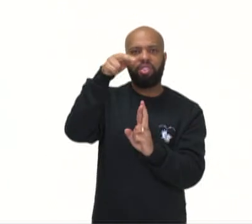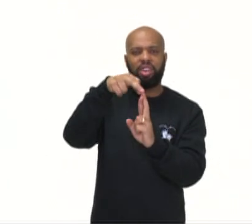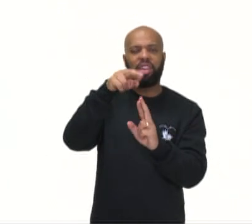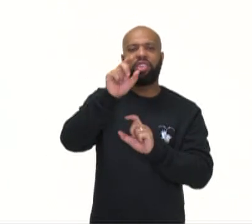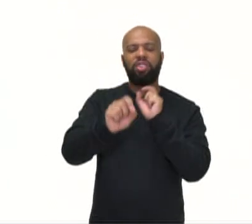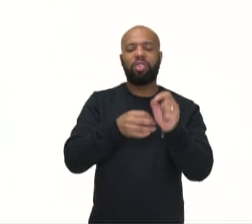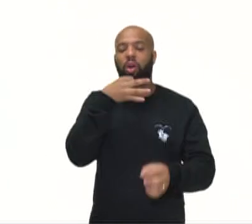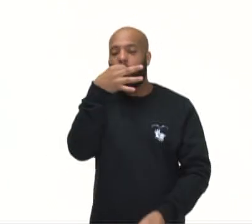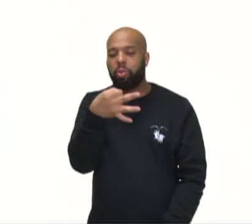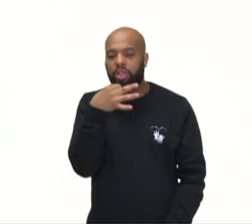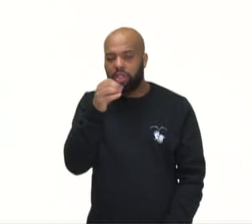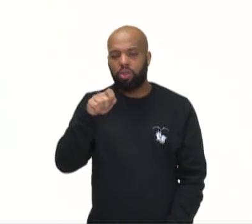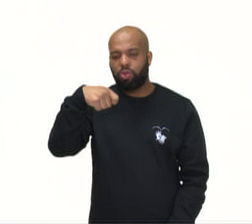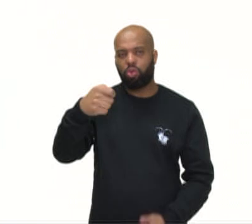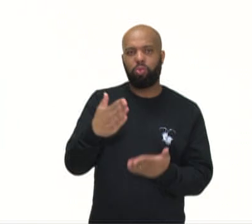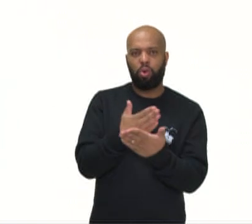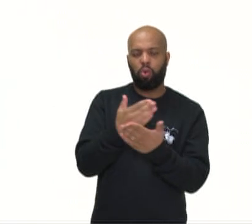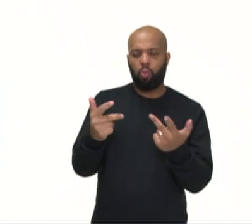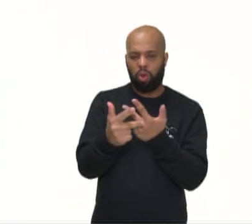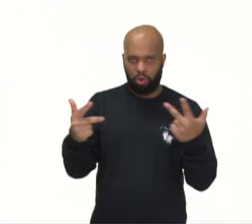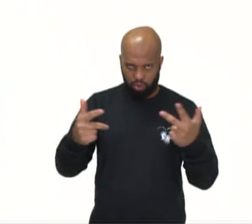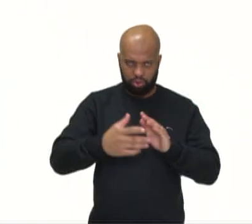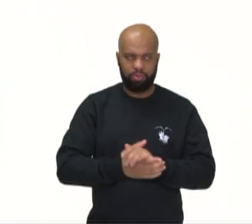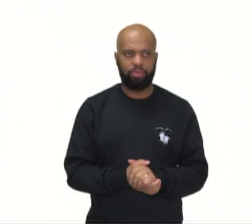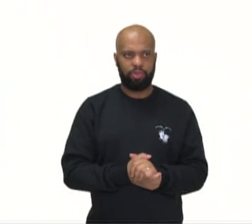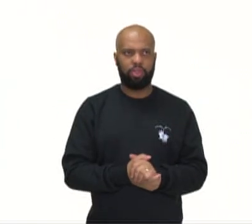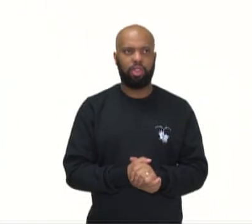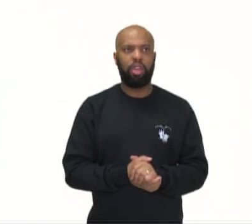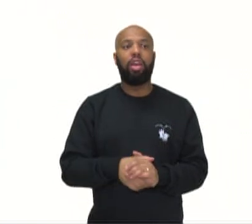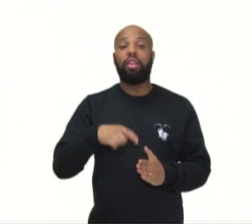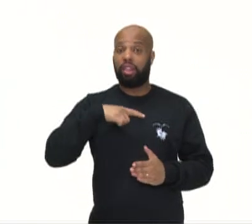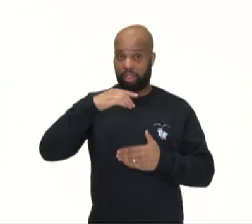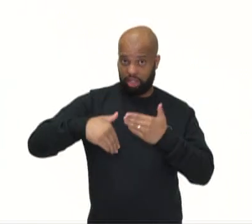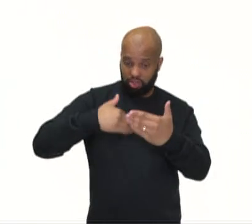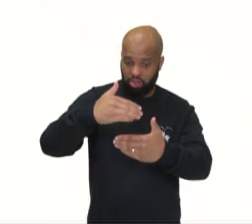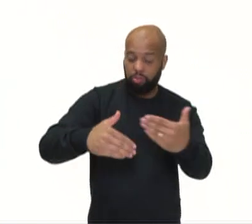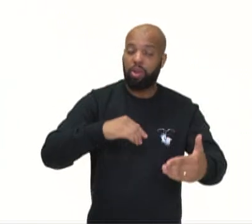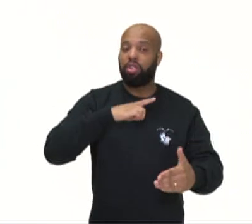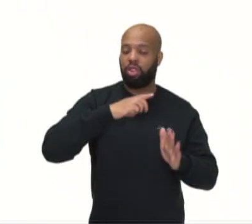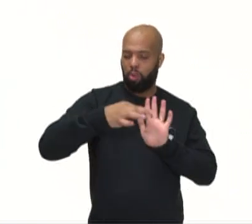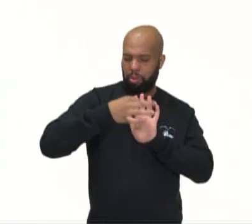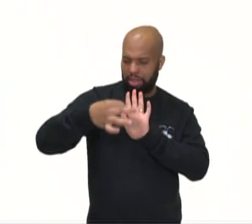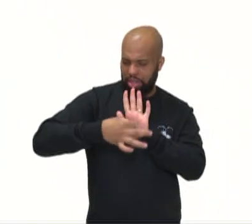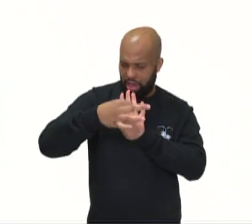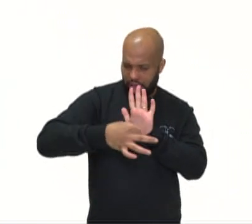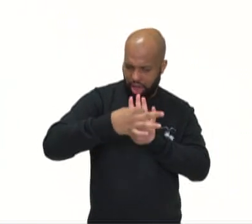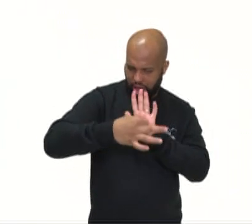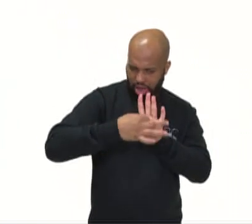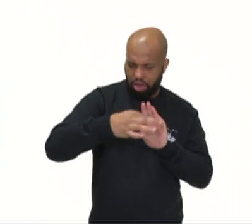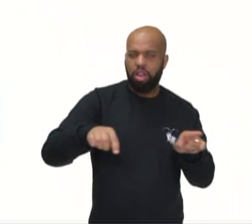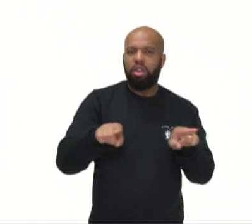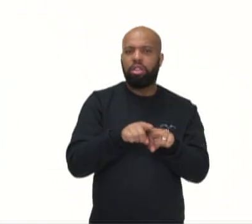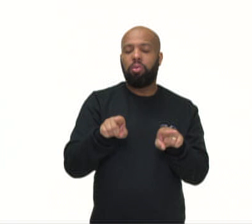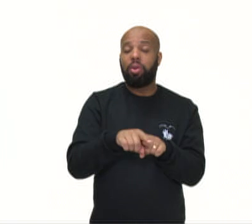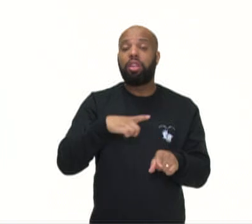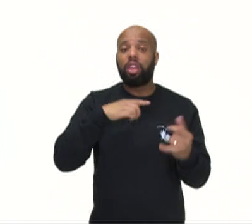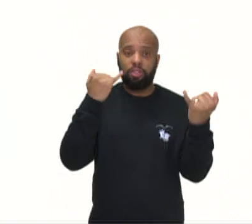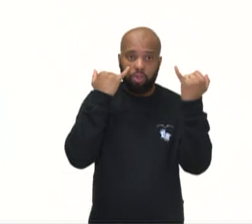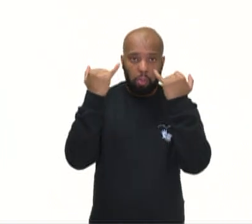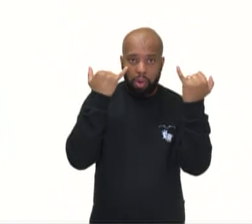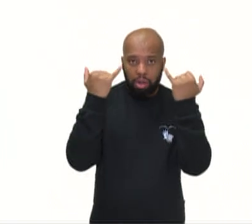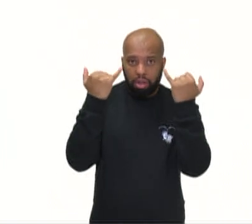O desenvolvimento com fundamentação da opinião por meio do uso de dados e